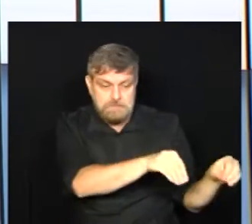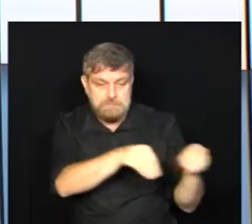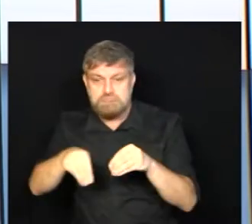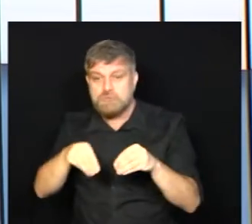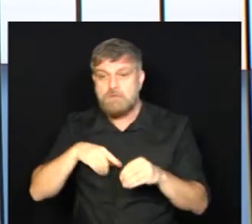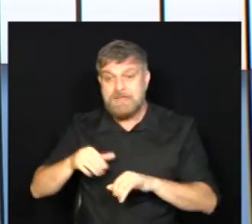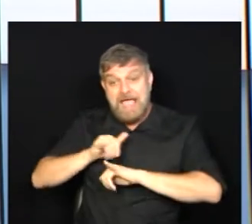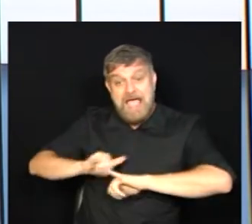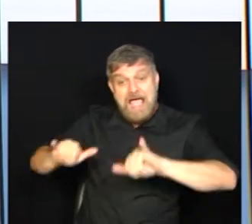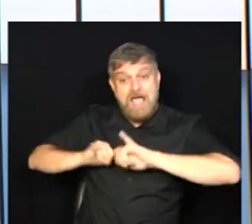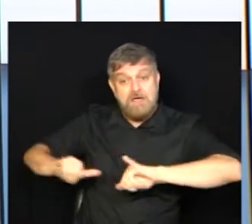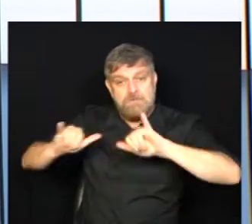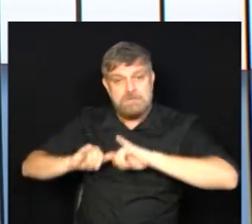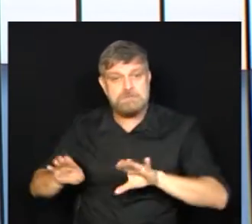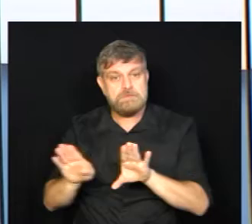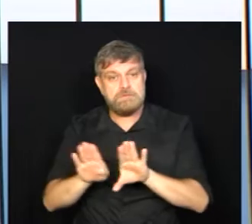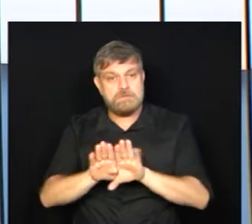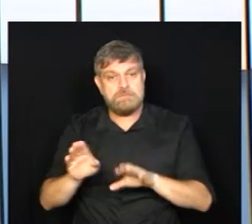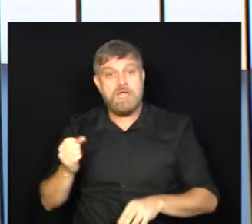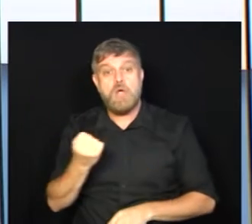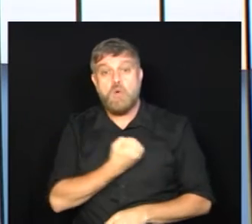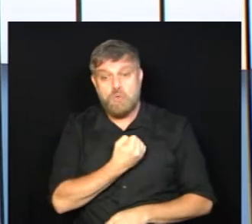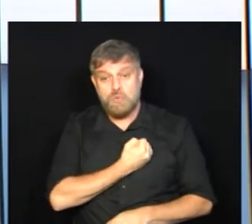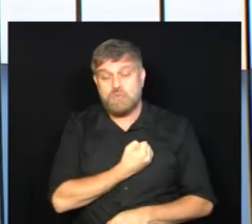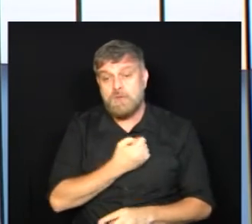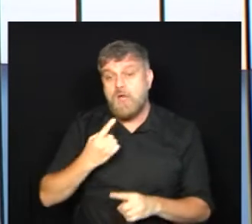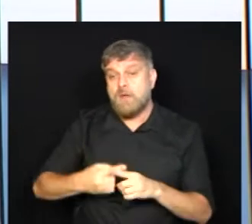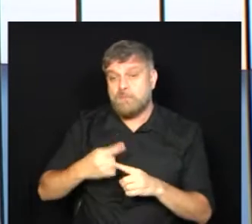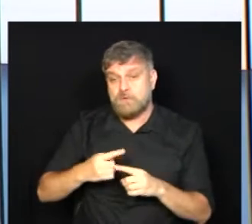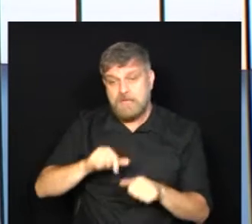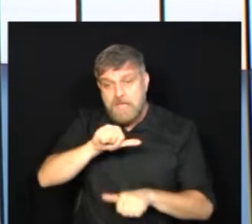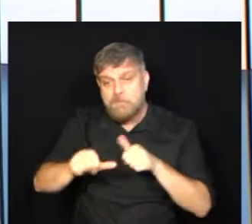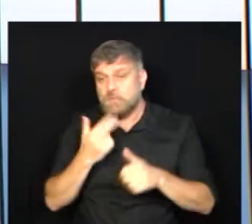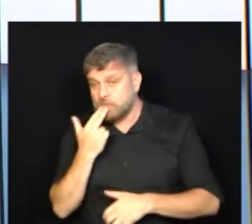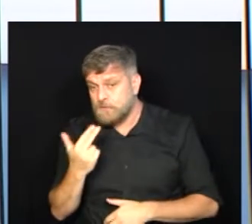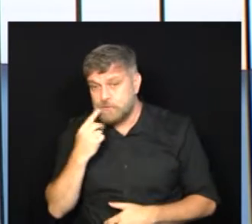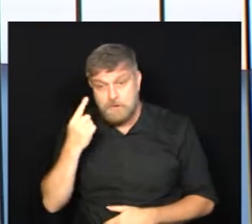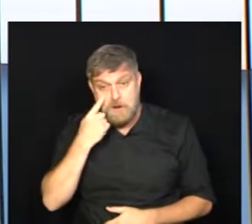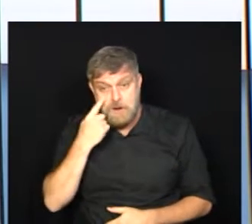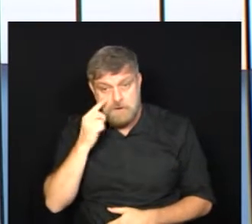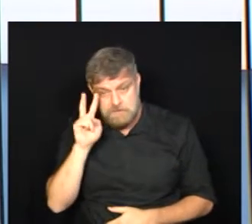anúncio. Inclusive, falou dos números que levaram a esta revisão.